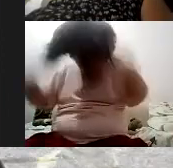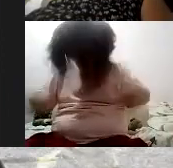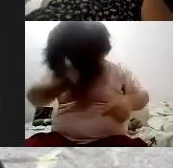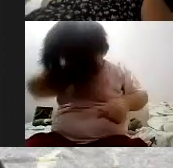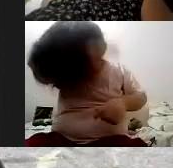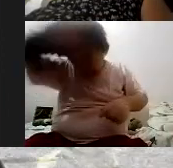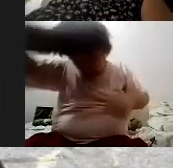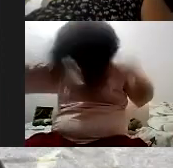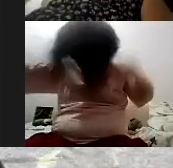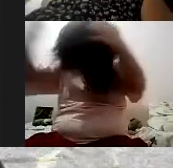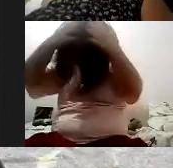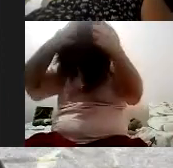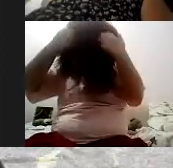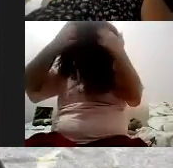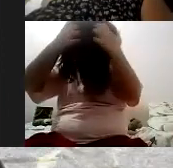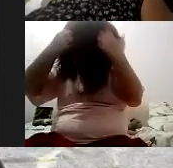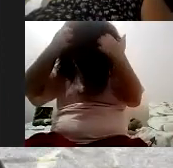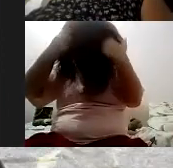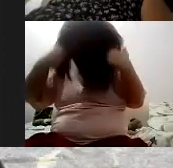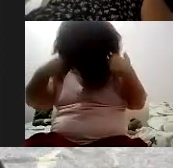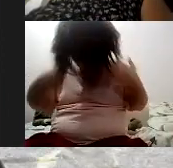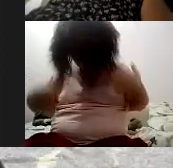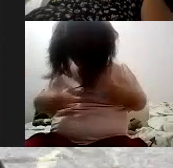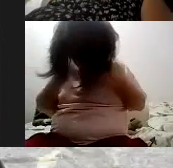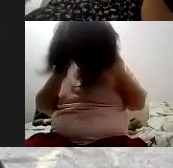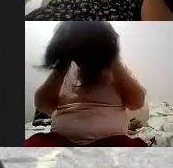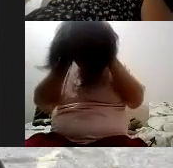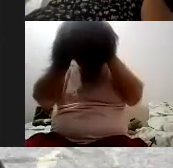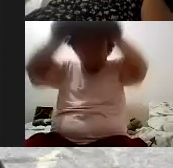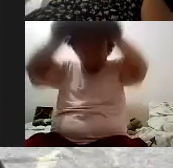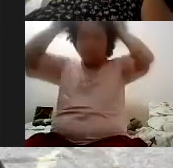pendurada. É isso. Obrigado.